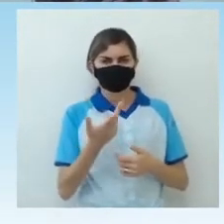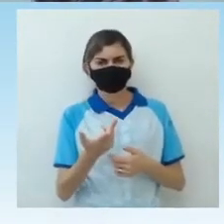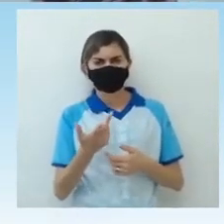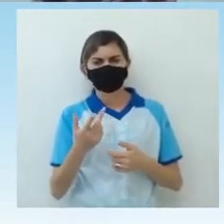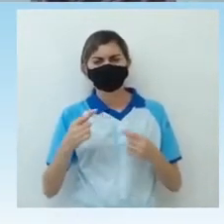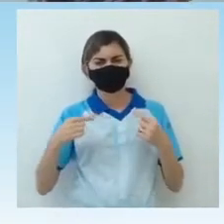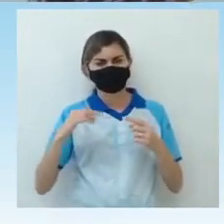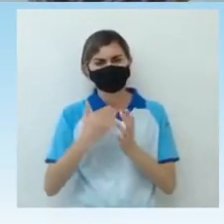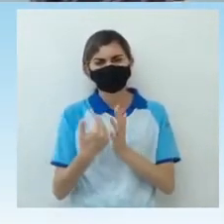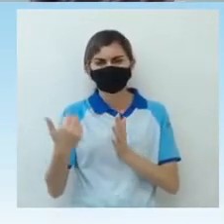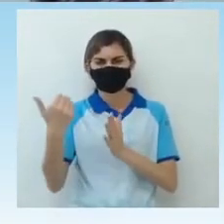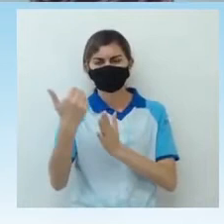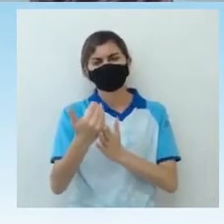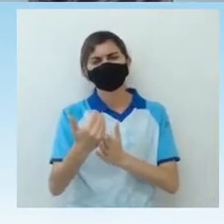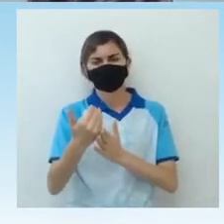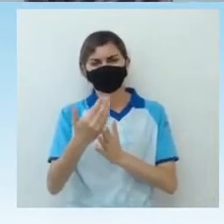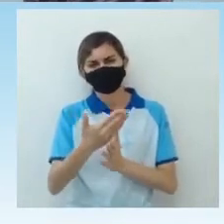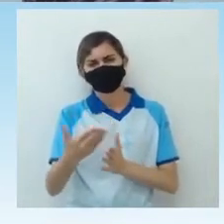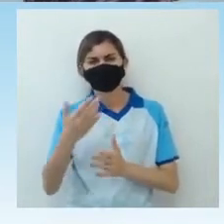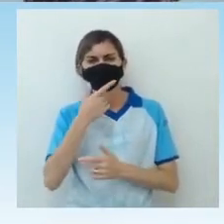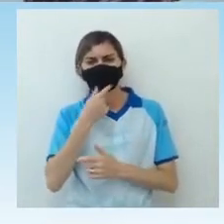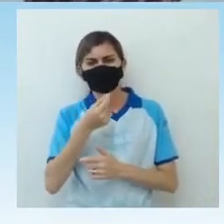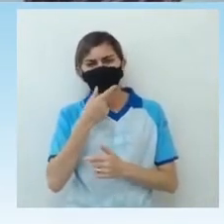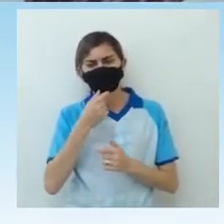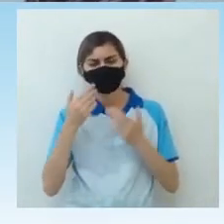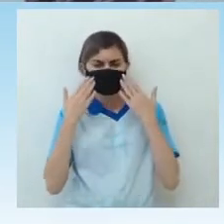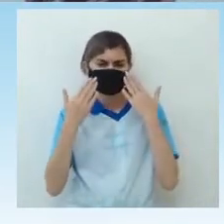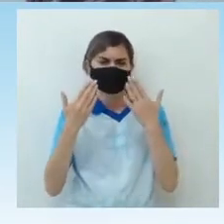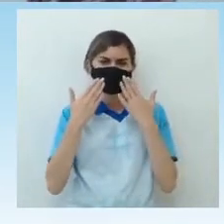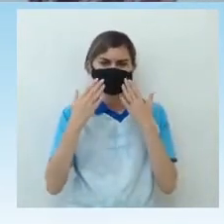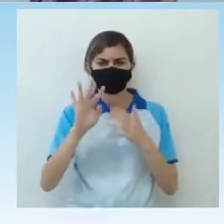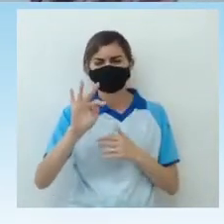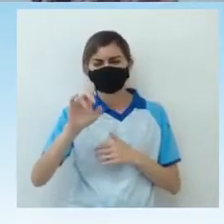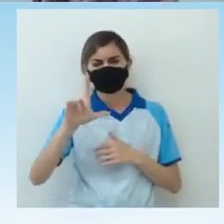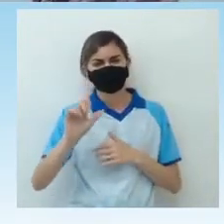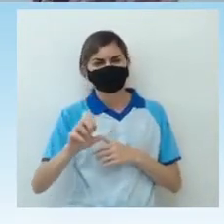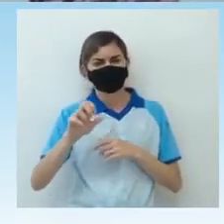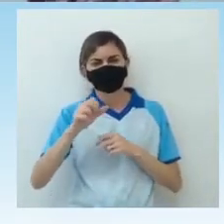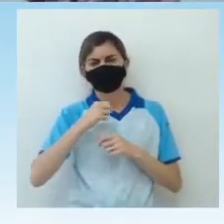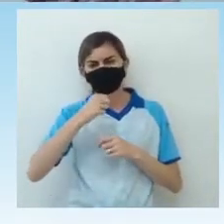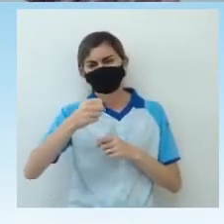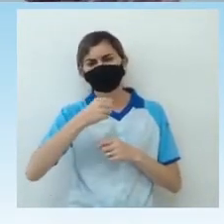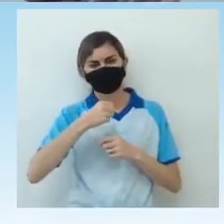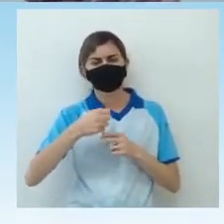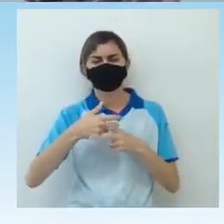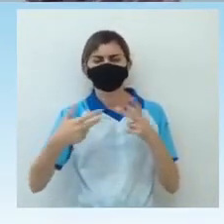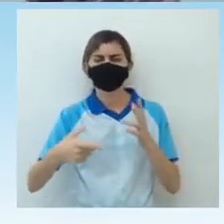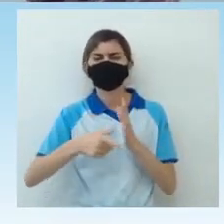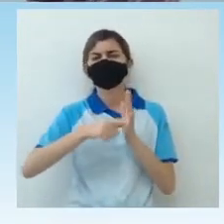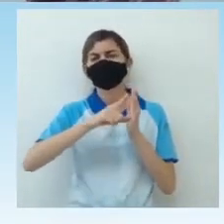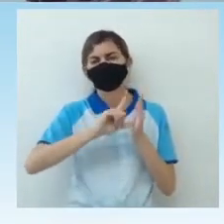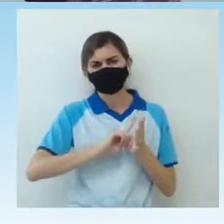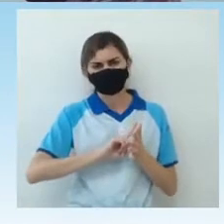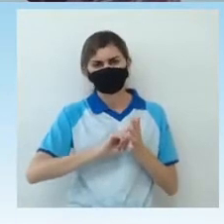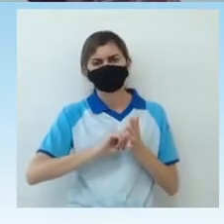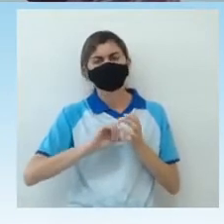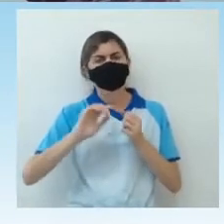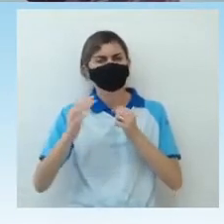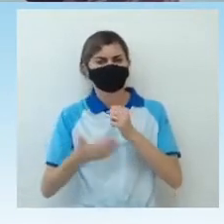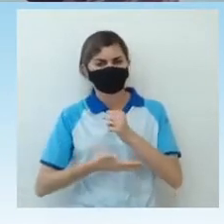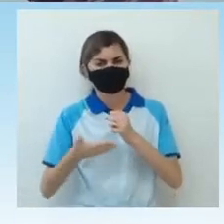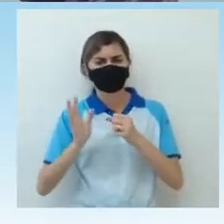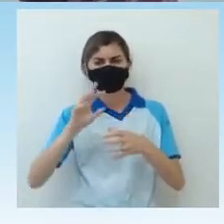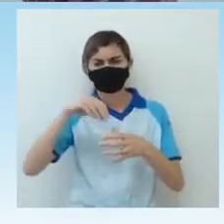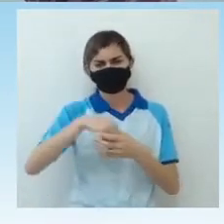para além daquele homem que está apresentando o telejornal. Ele traz para uma coisa anterior, ele traz para o básico